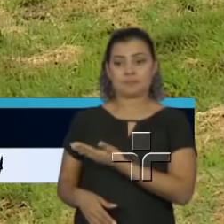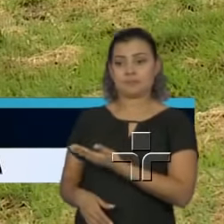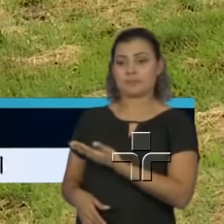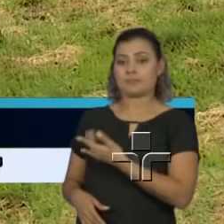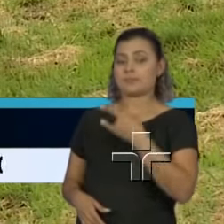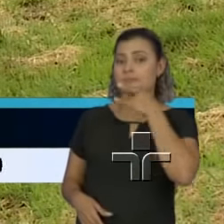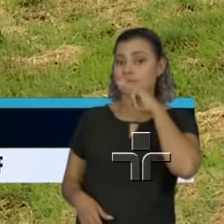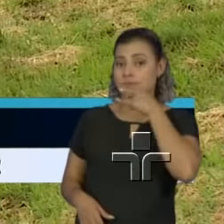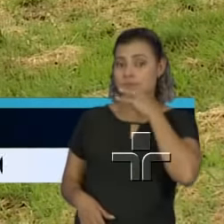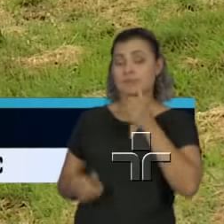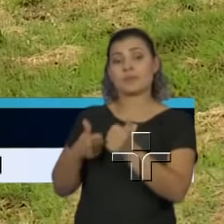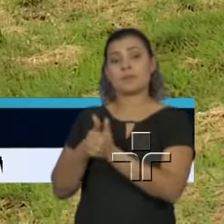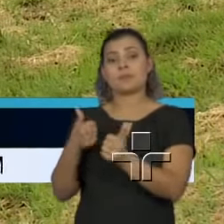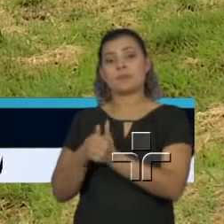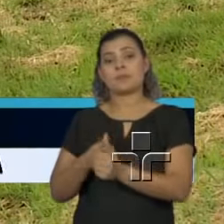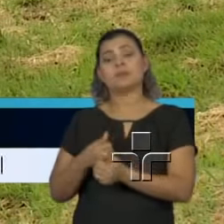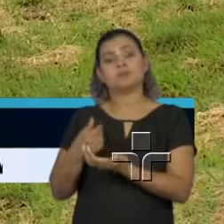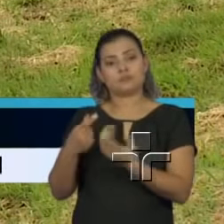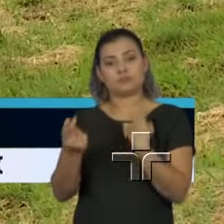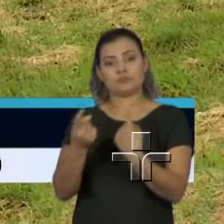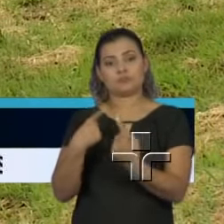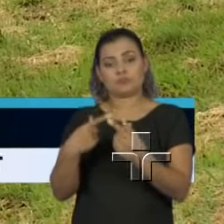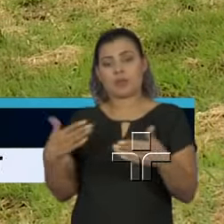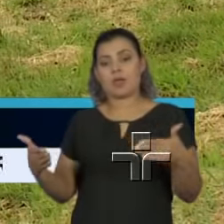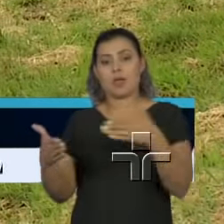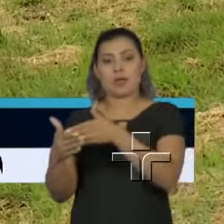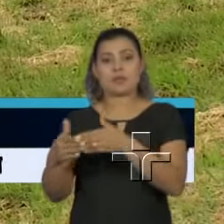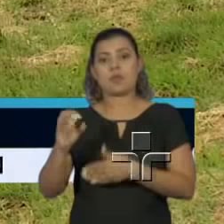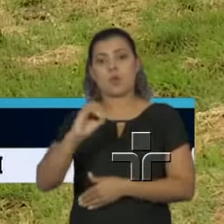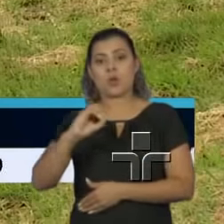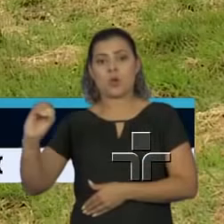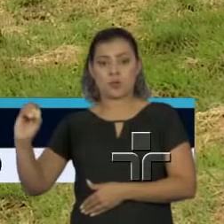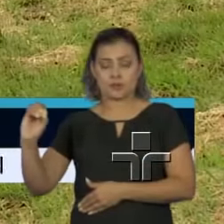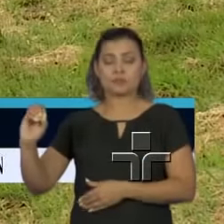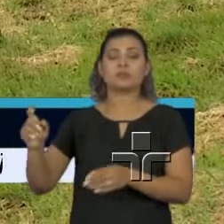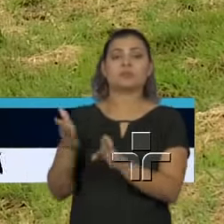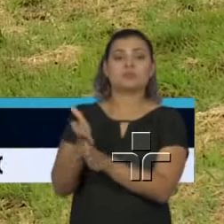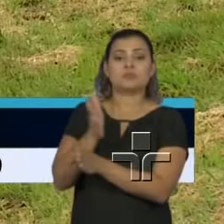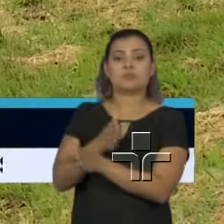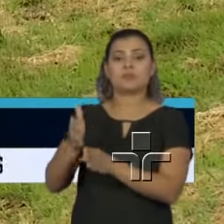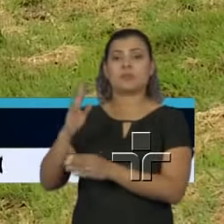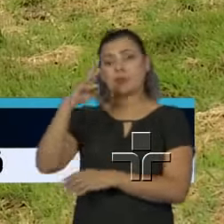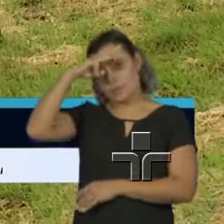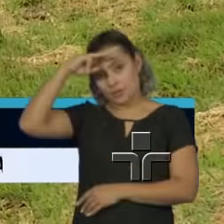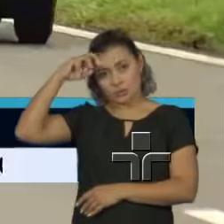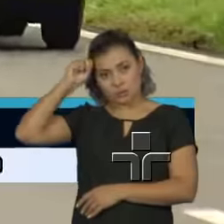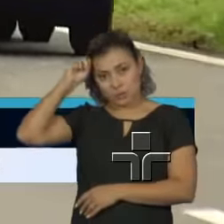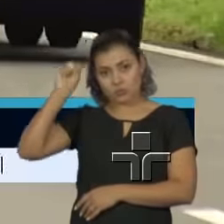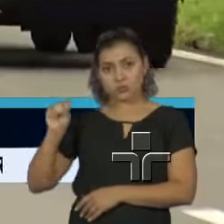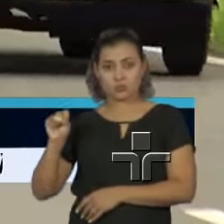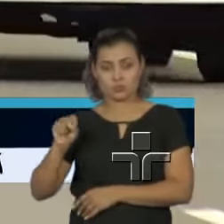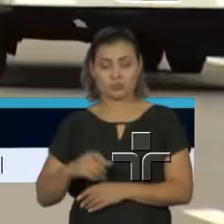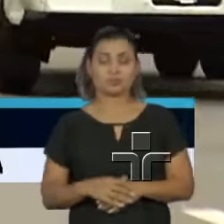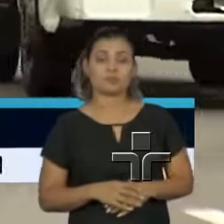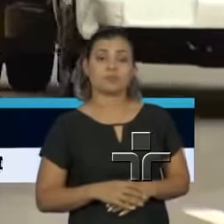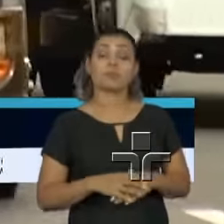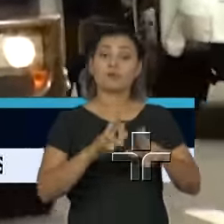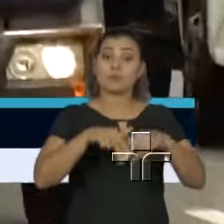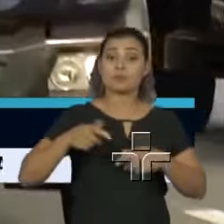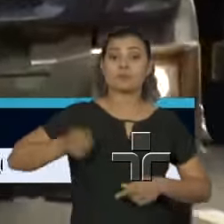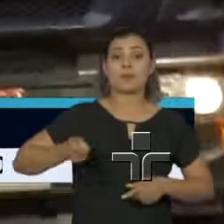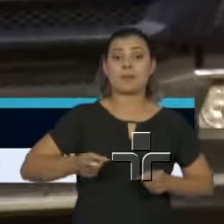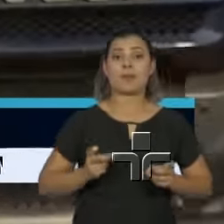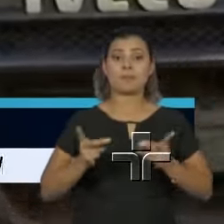como a SP-304, até o extremo oeste do estado, na divisa com o Mato Grosso do Sul. A concessão de